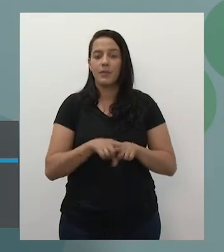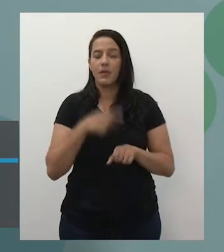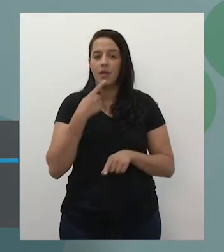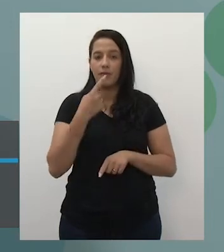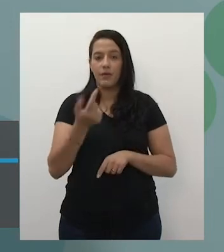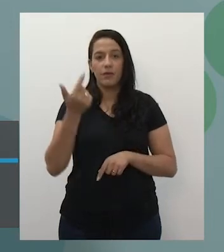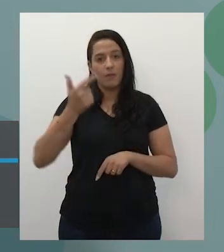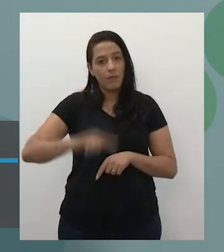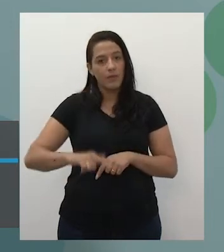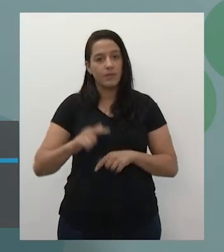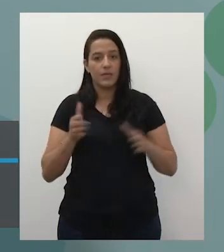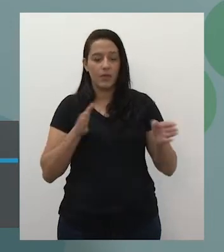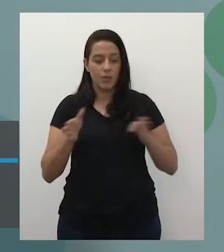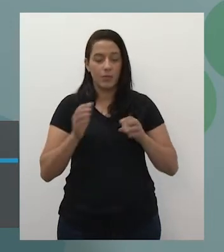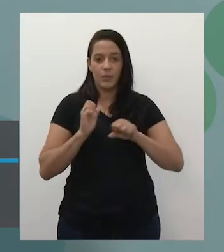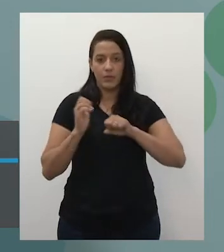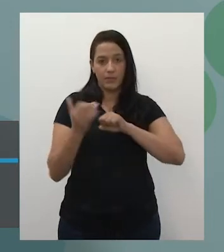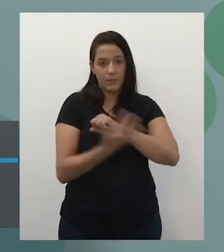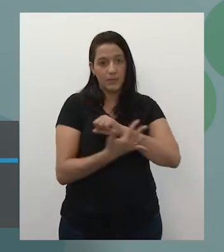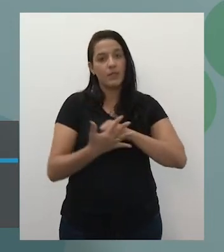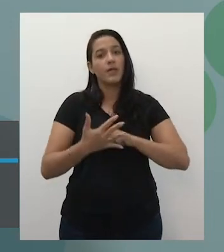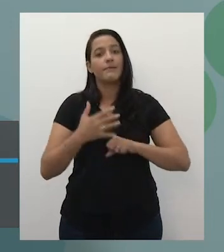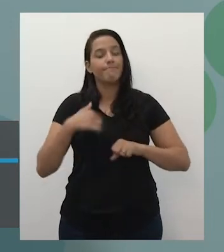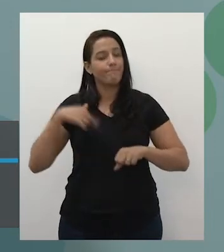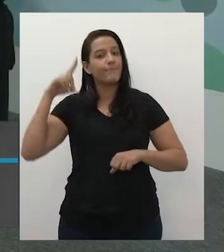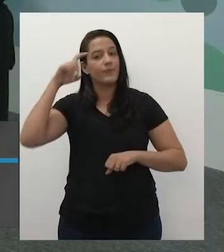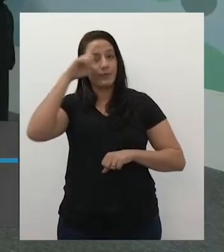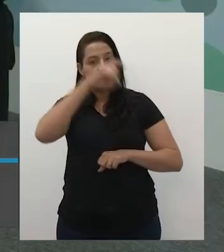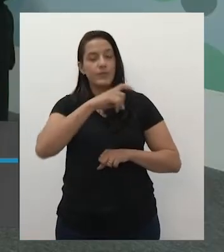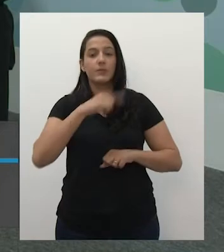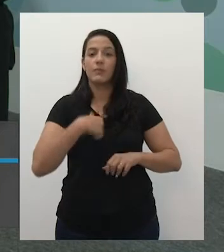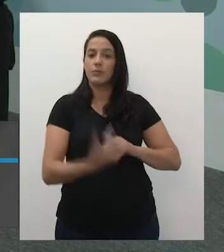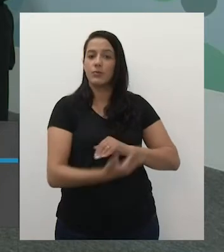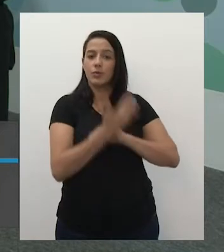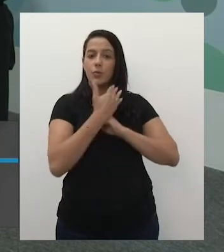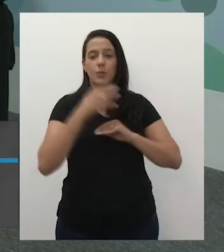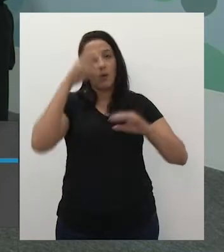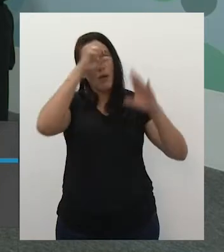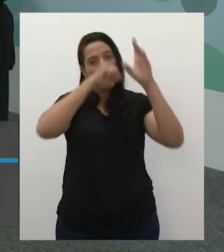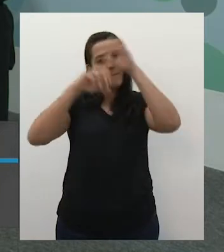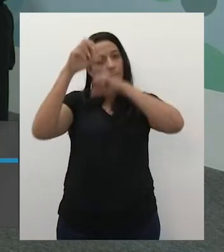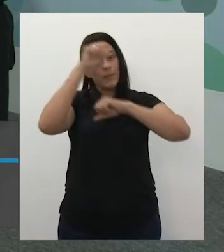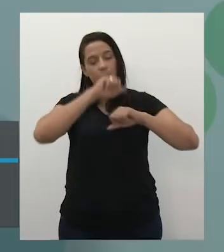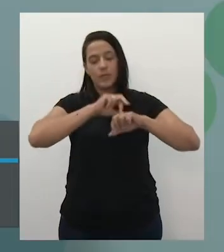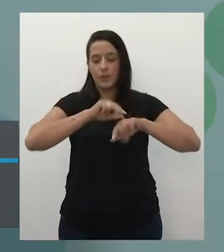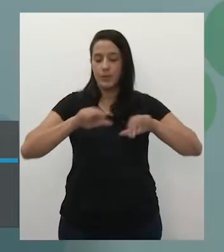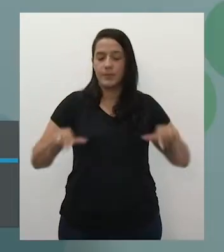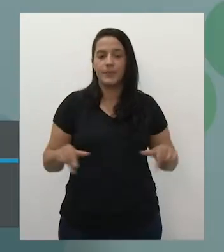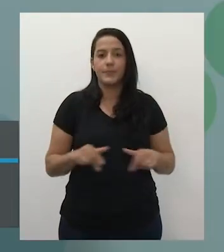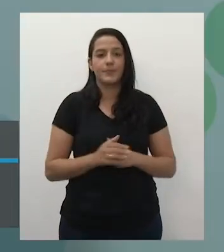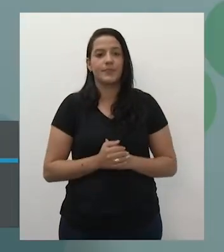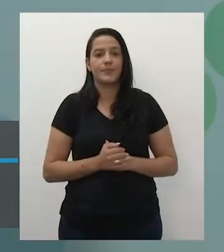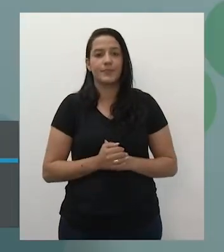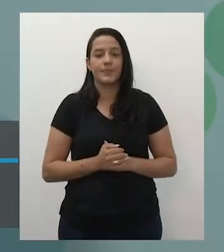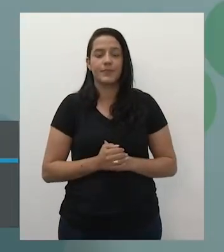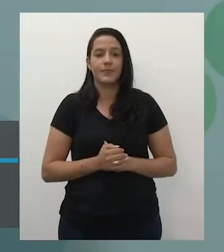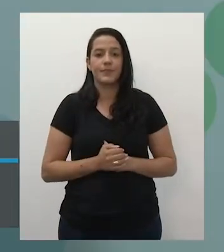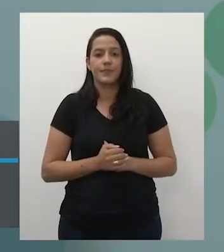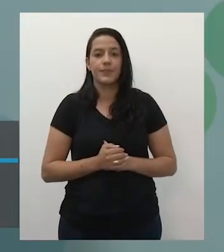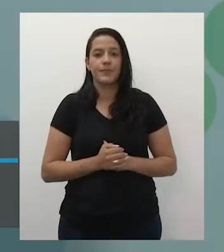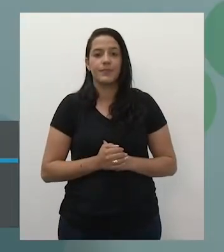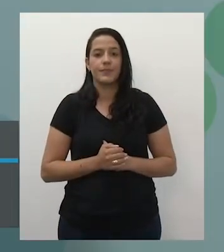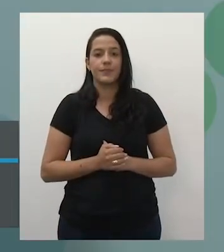Então, que de fato realmente precisa. A professor Silvio, né, Silvio Luiz, ele coloca, ele fala do toque,